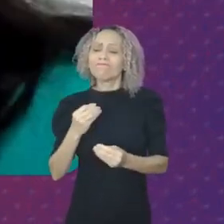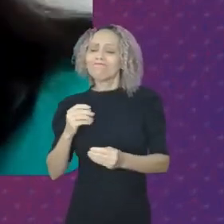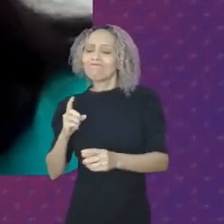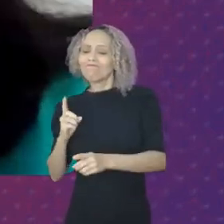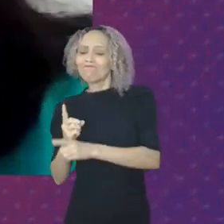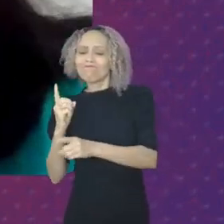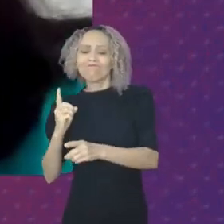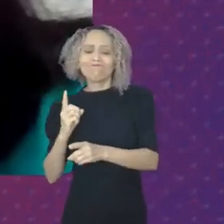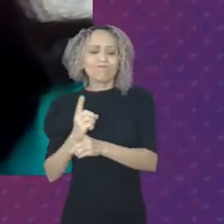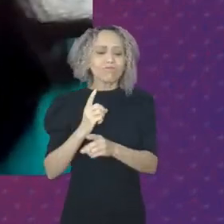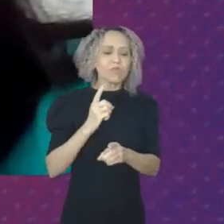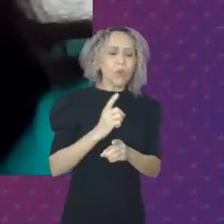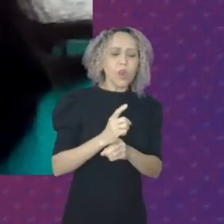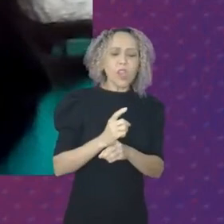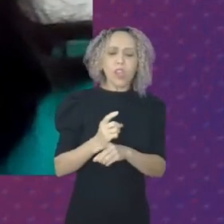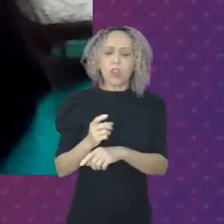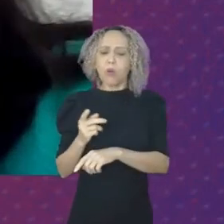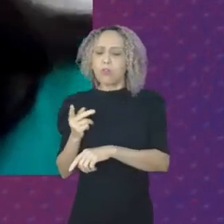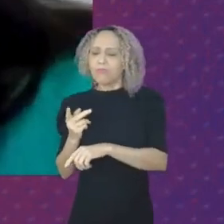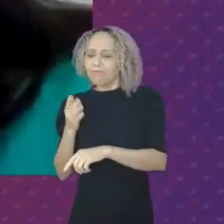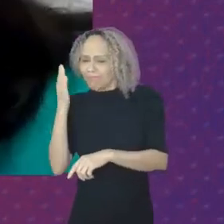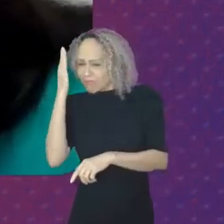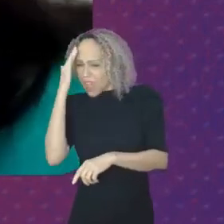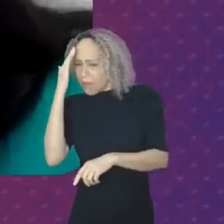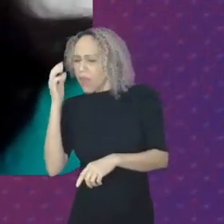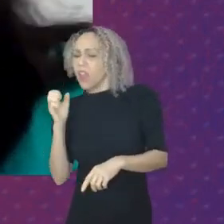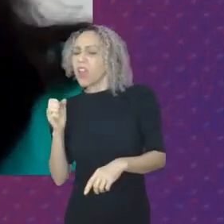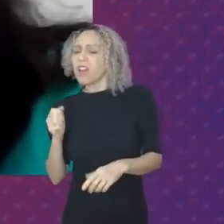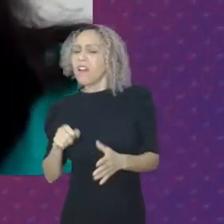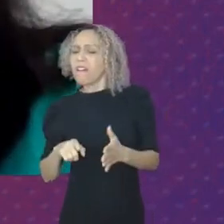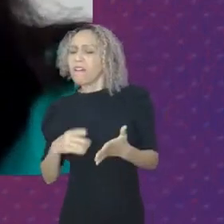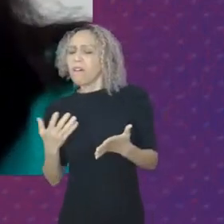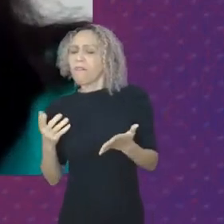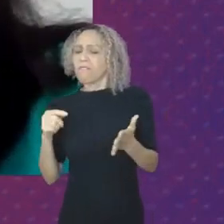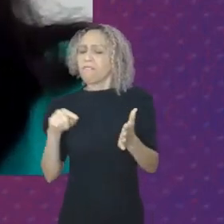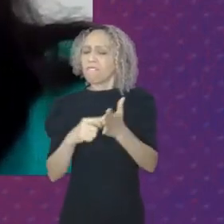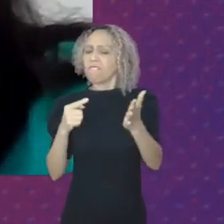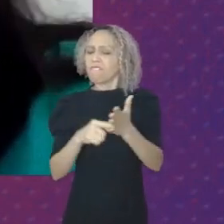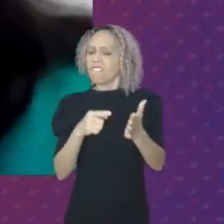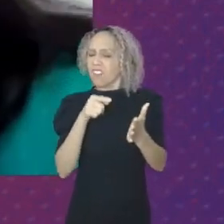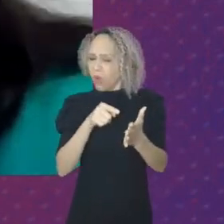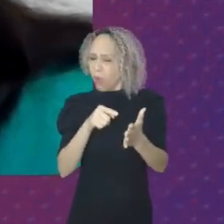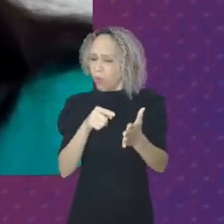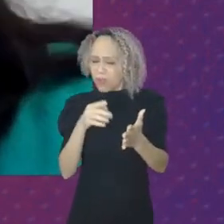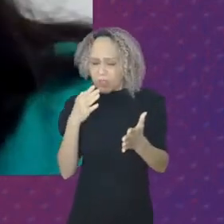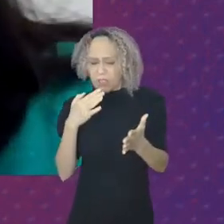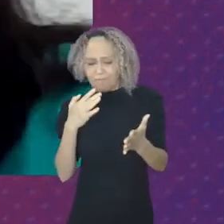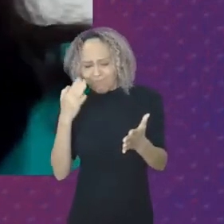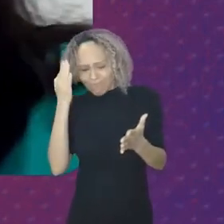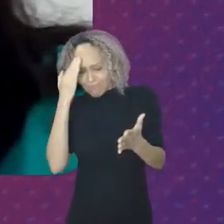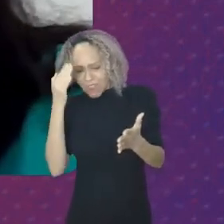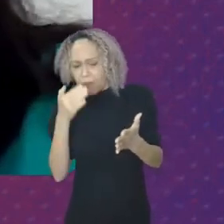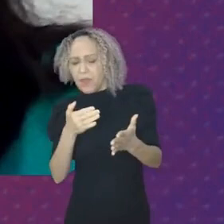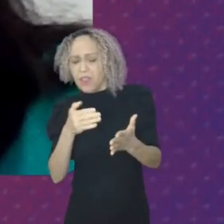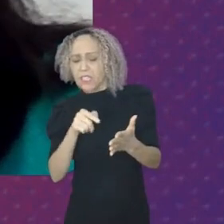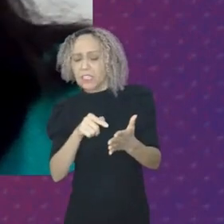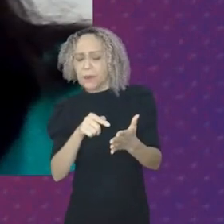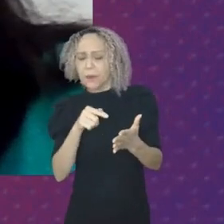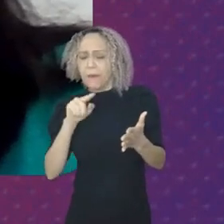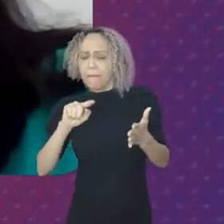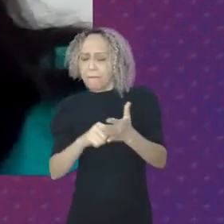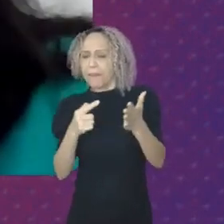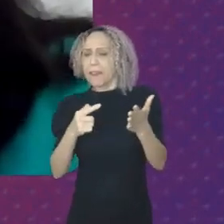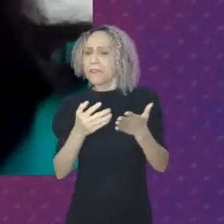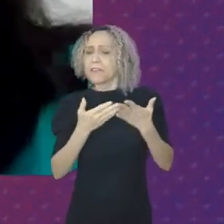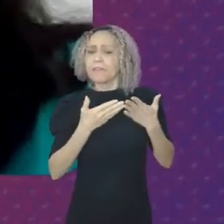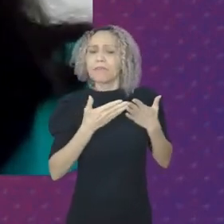identificando, indo atrás dessa denúncia e ajudando a realizar esse monitoramento, inclusive fazendo o encaminhamento dessa